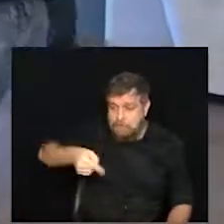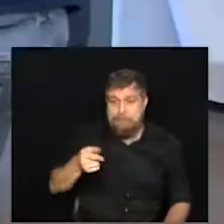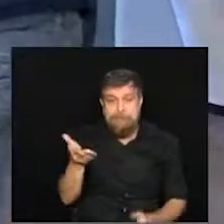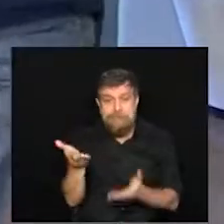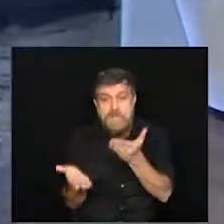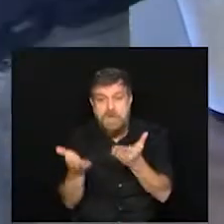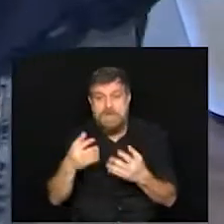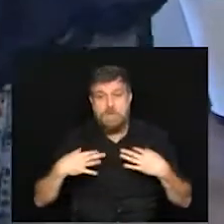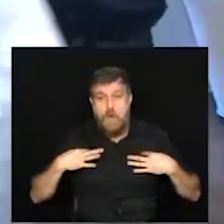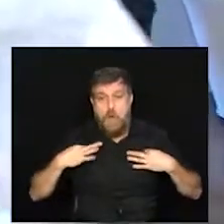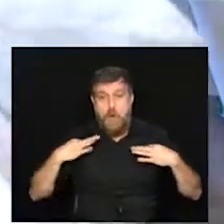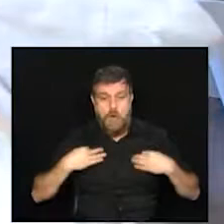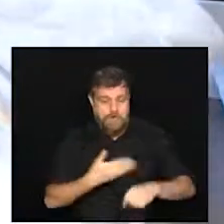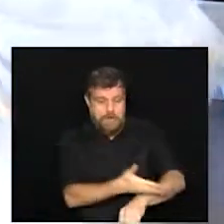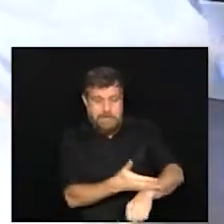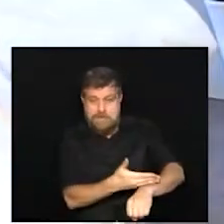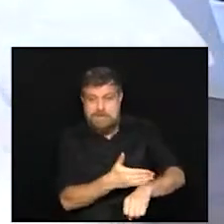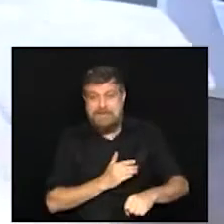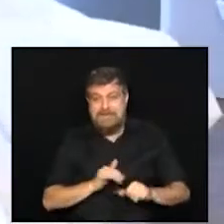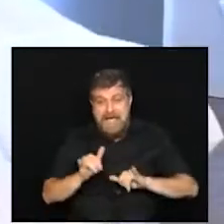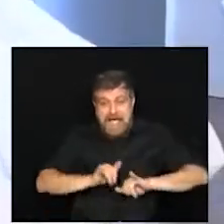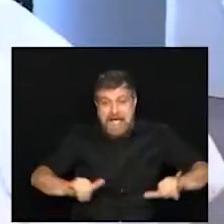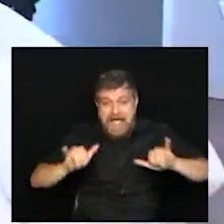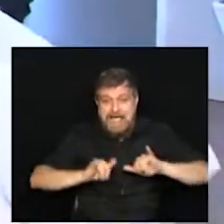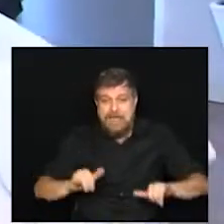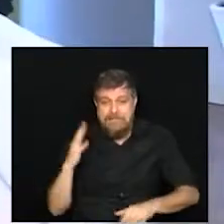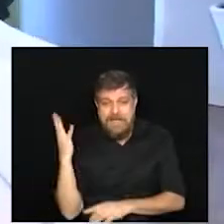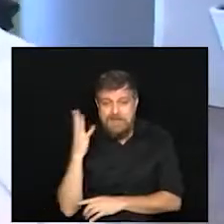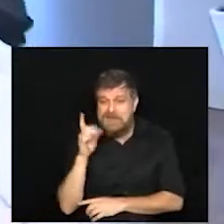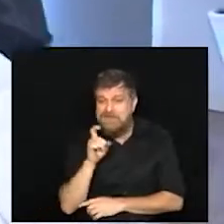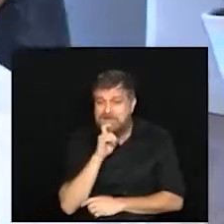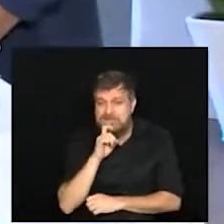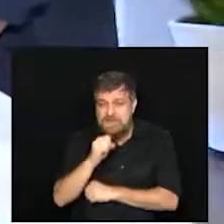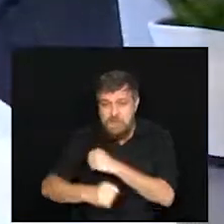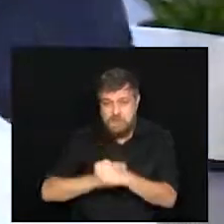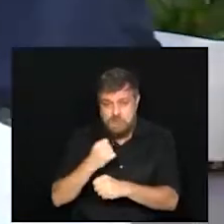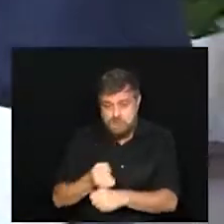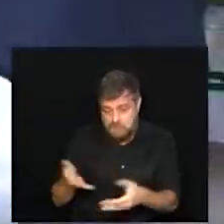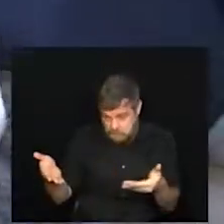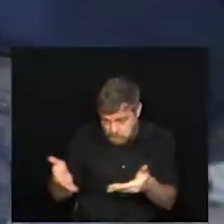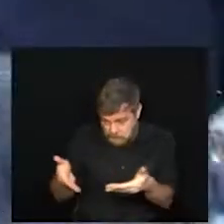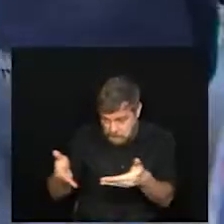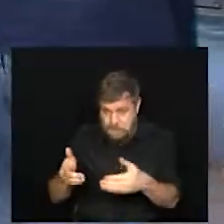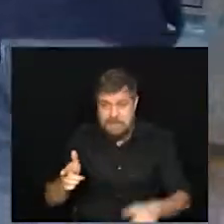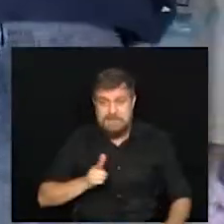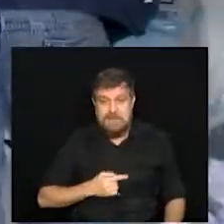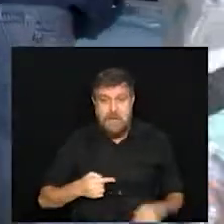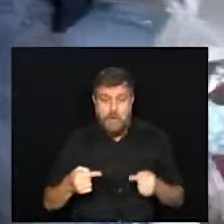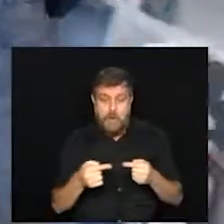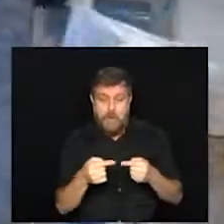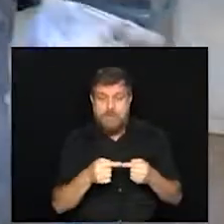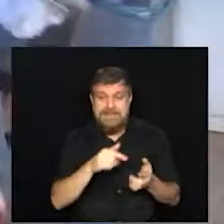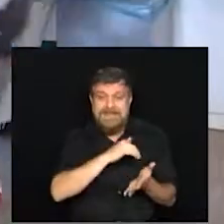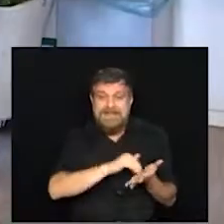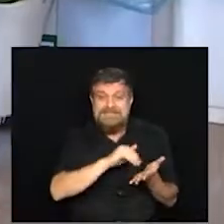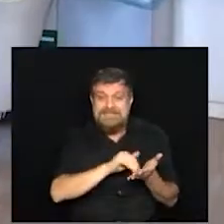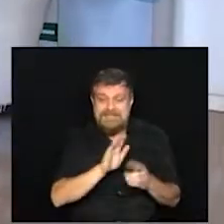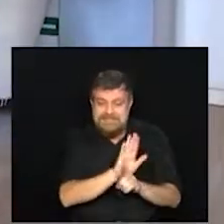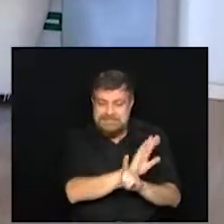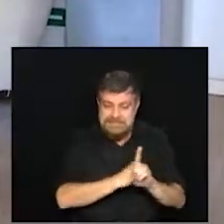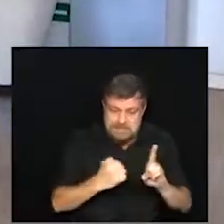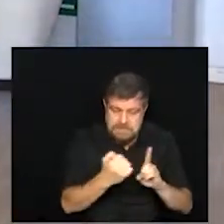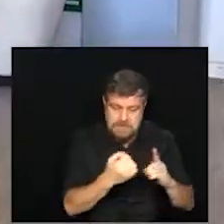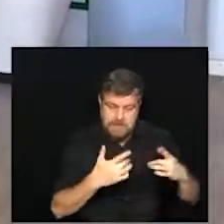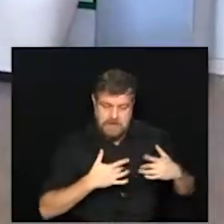roupas e agasalhos para esta campanha de 2021. De acordo com a Secretaria de Assistência Social, as